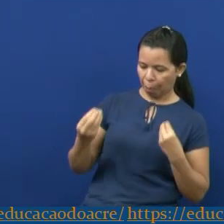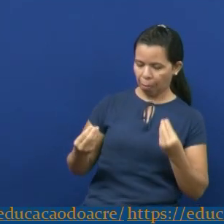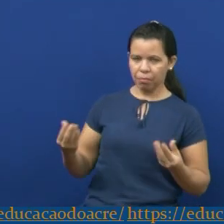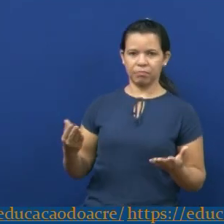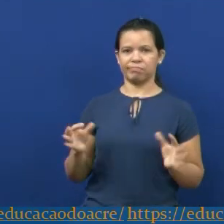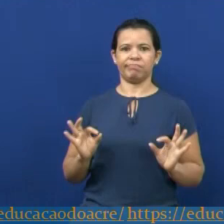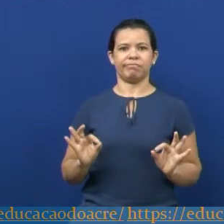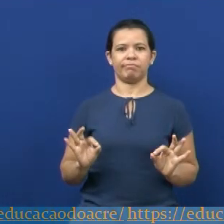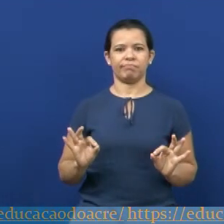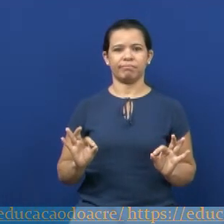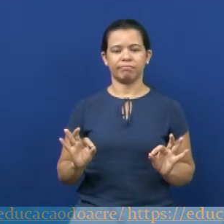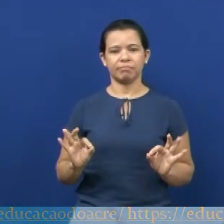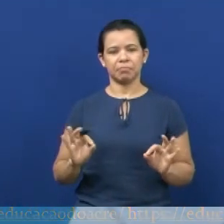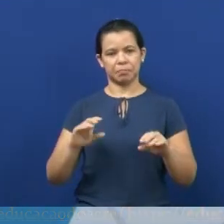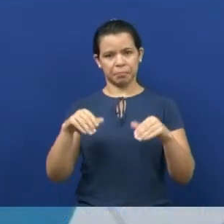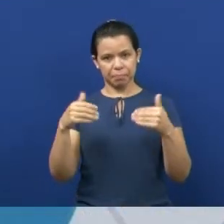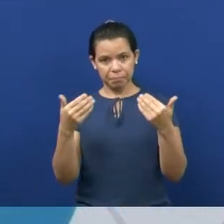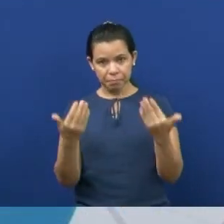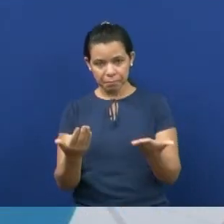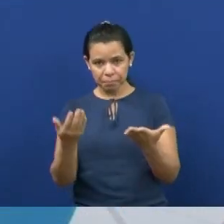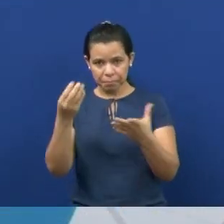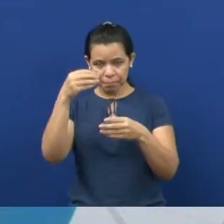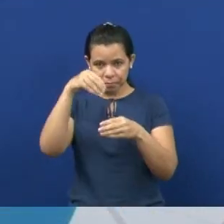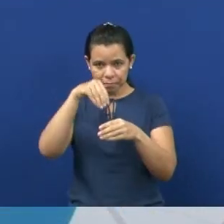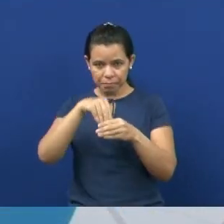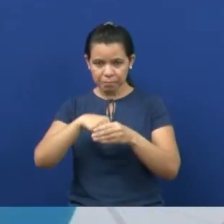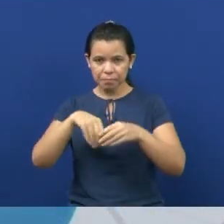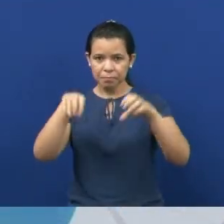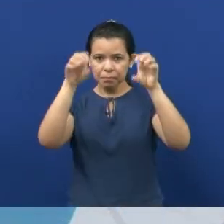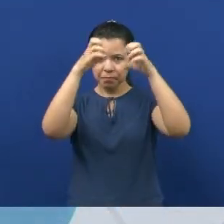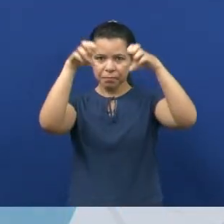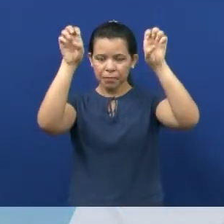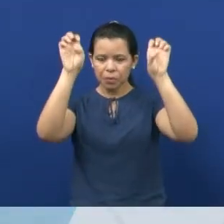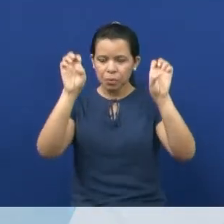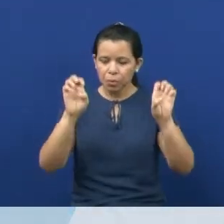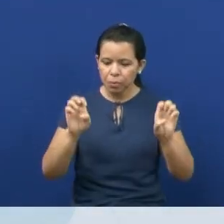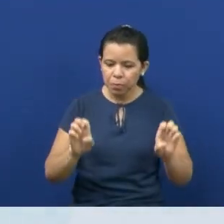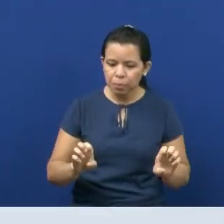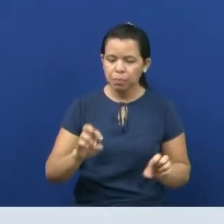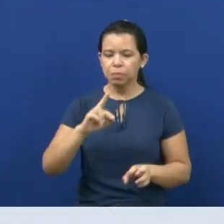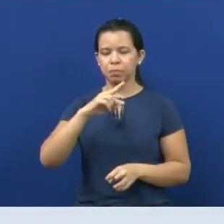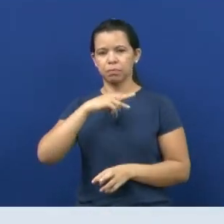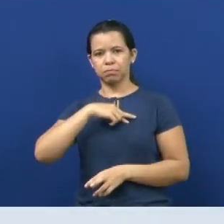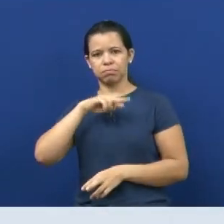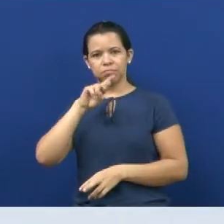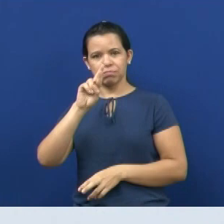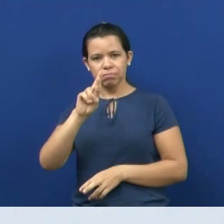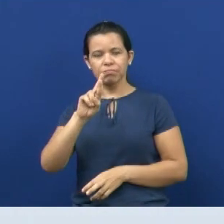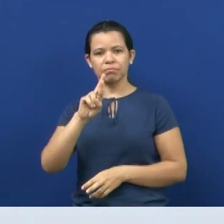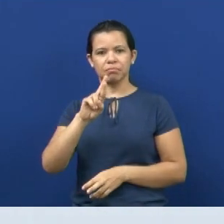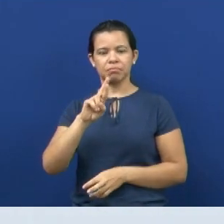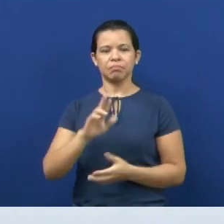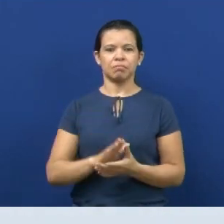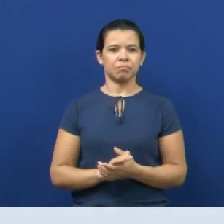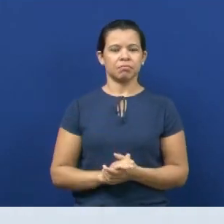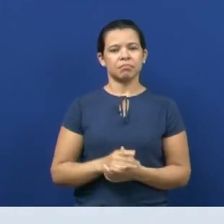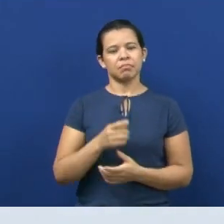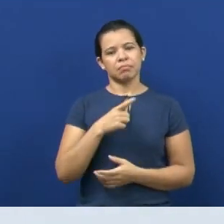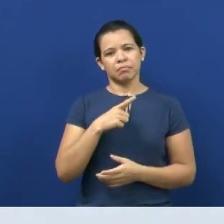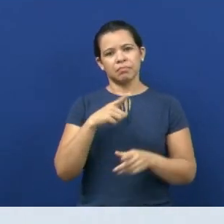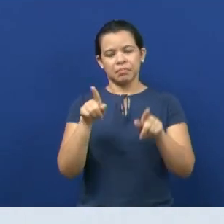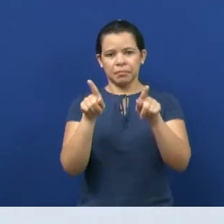pessoal, dentro dessas estruturas religiosas, essas estruturas que estão aí, existe também